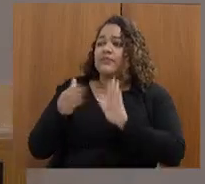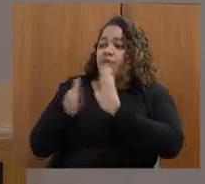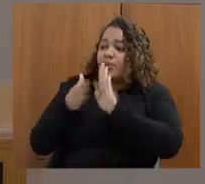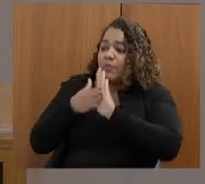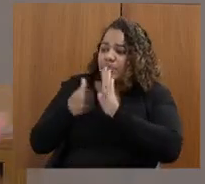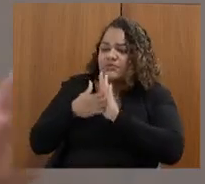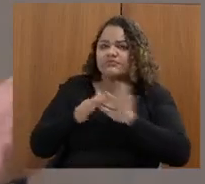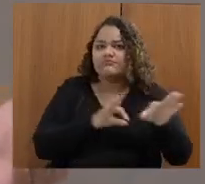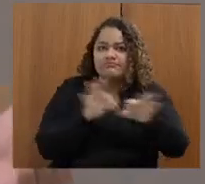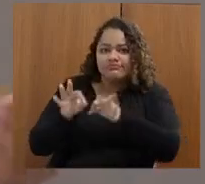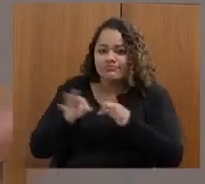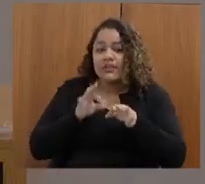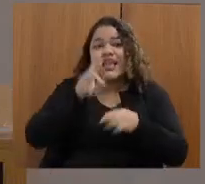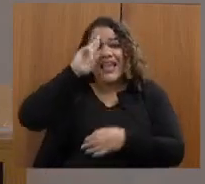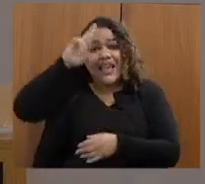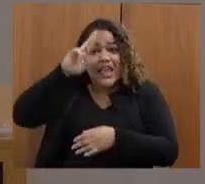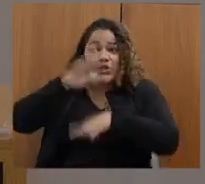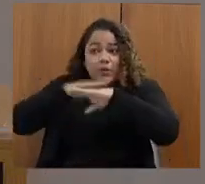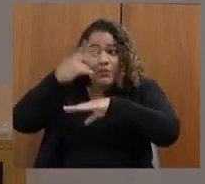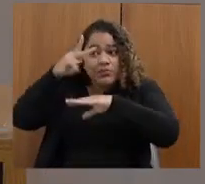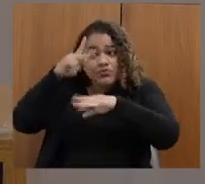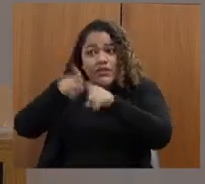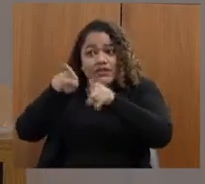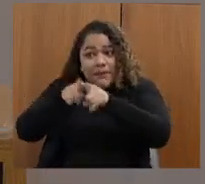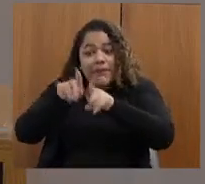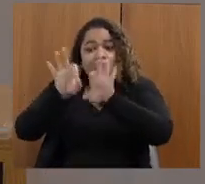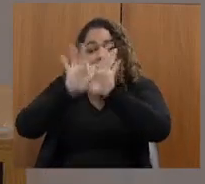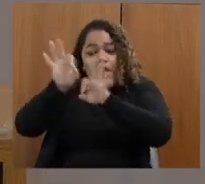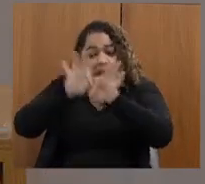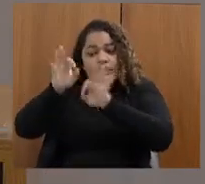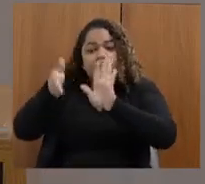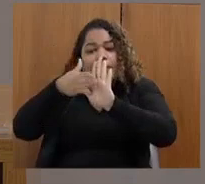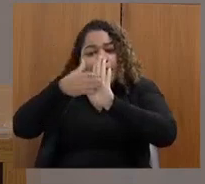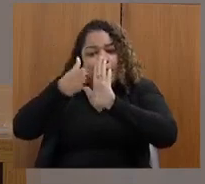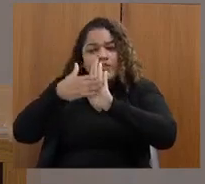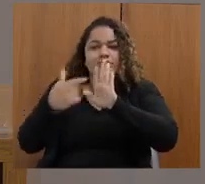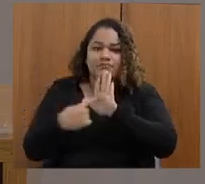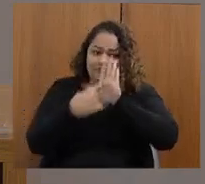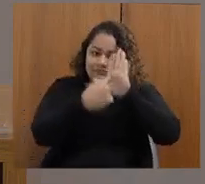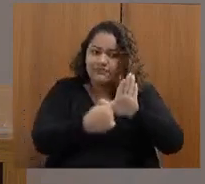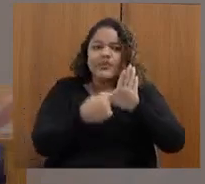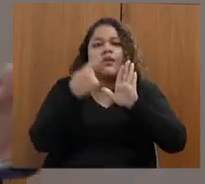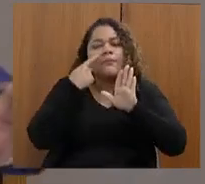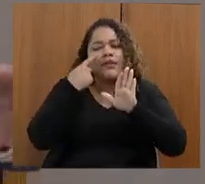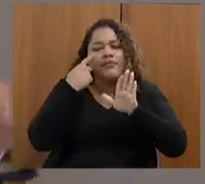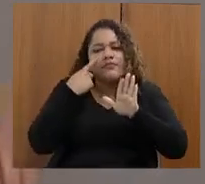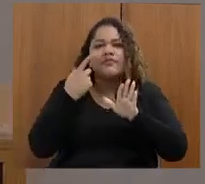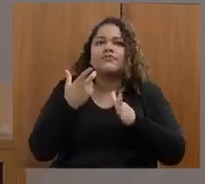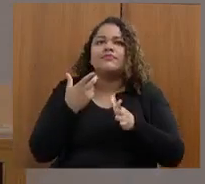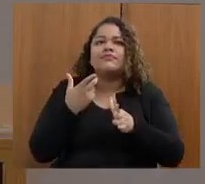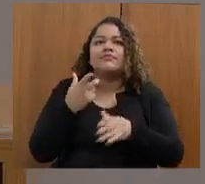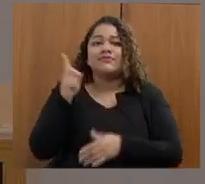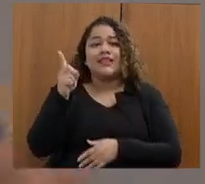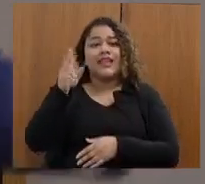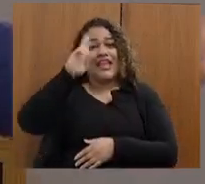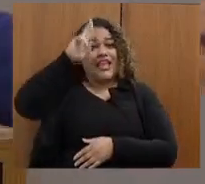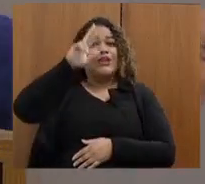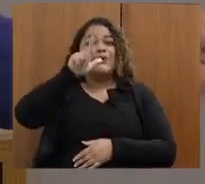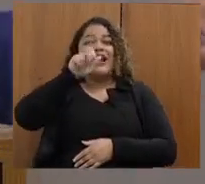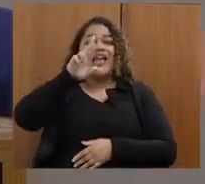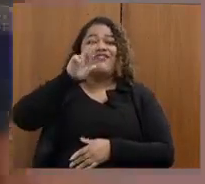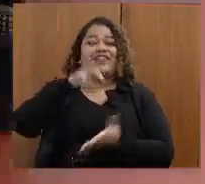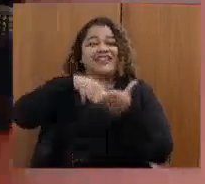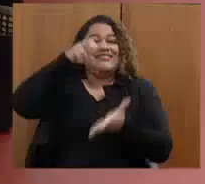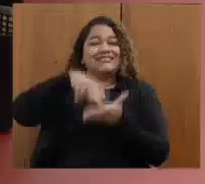reitores que organizam também alguma proposta que vocês possam nos apresentar também pra gente ver a reitor ela vinha tá fazendo festa aqui eu